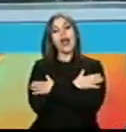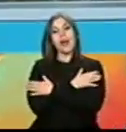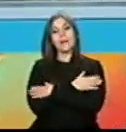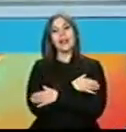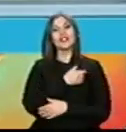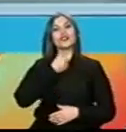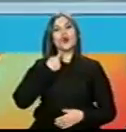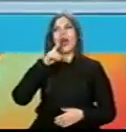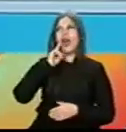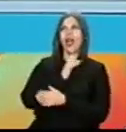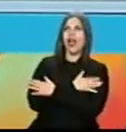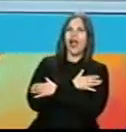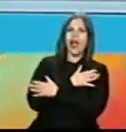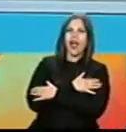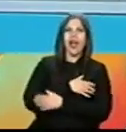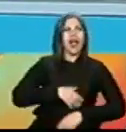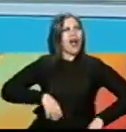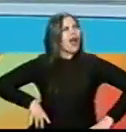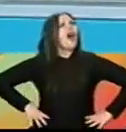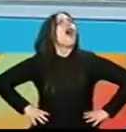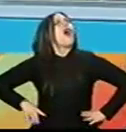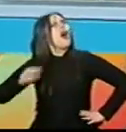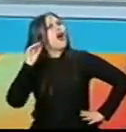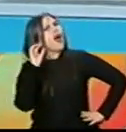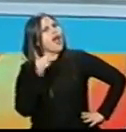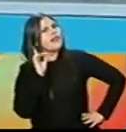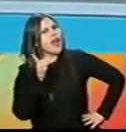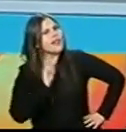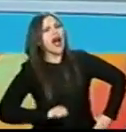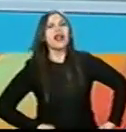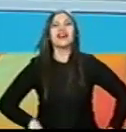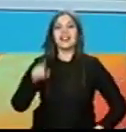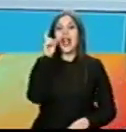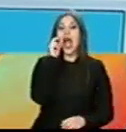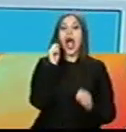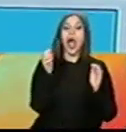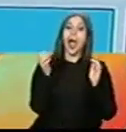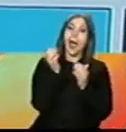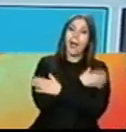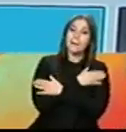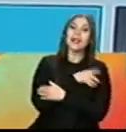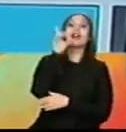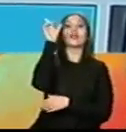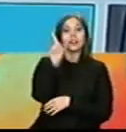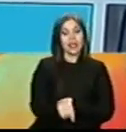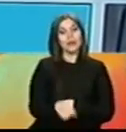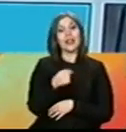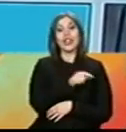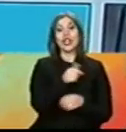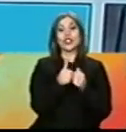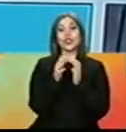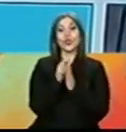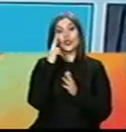curso. Amigas! Bambidola! E também amigos do curso que eu estou a tirar. E eles estão a ver ali.